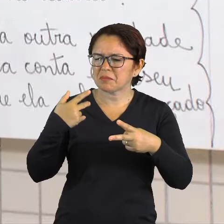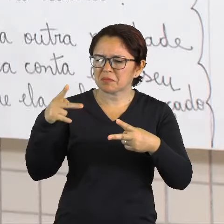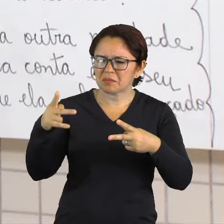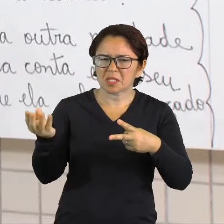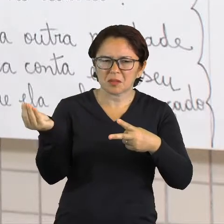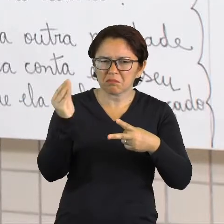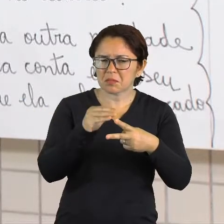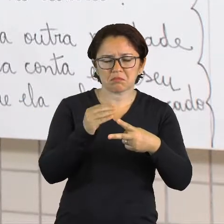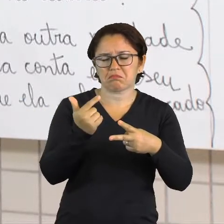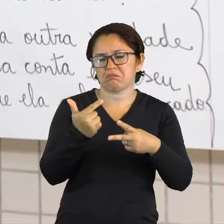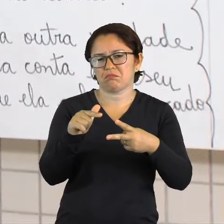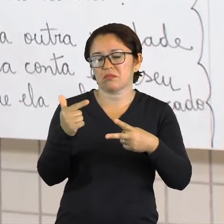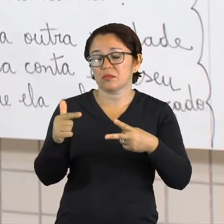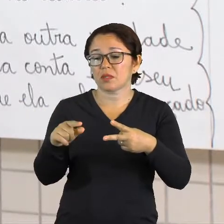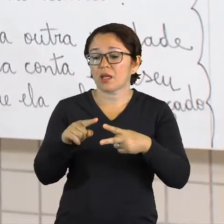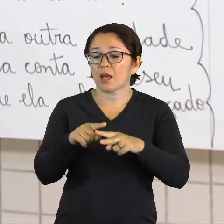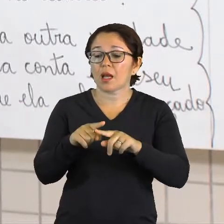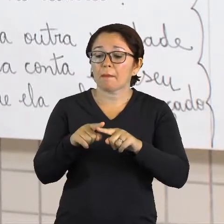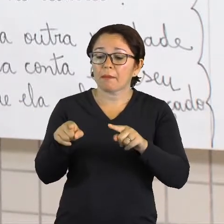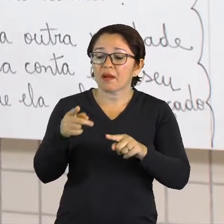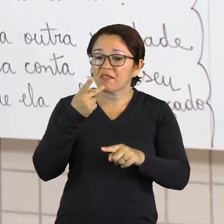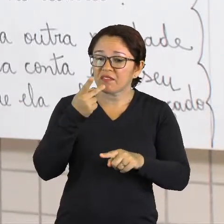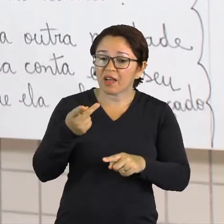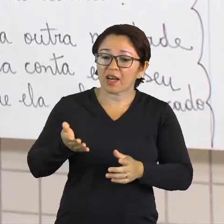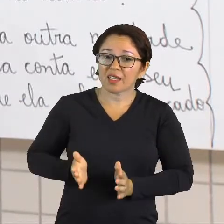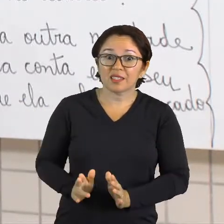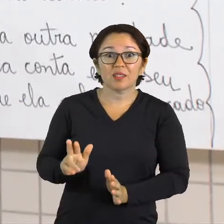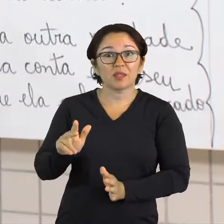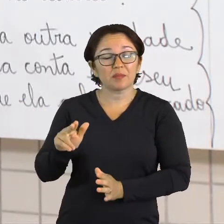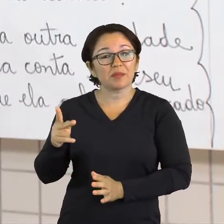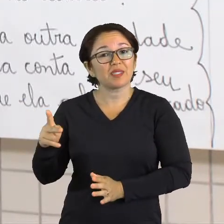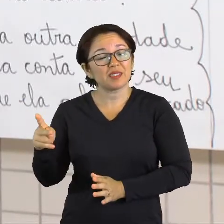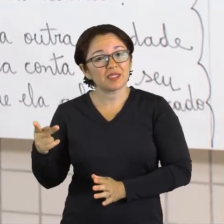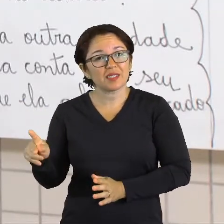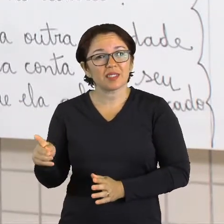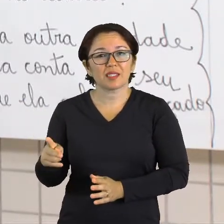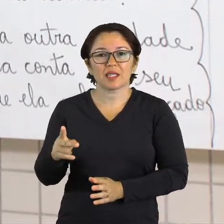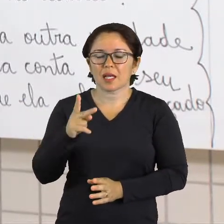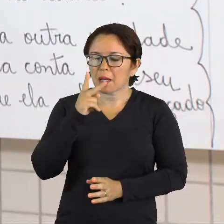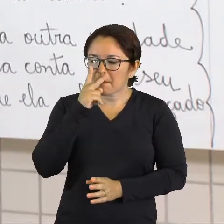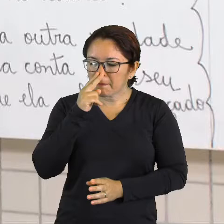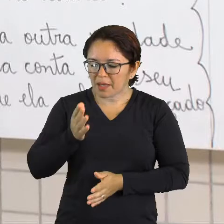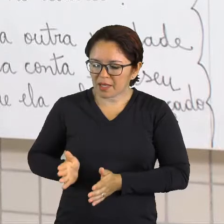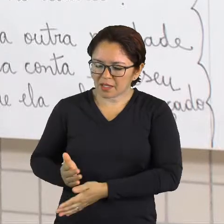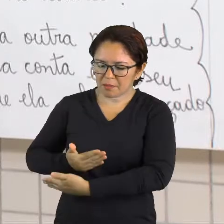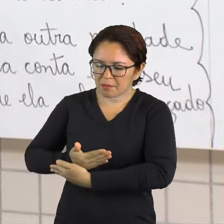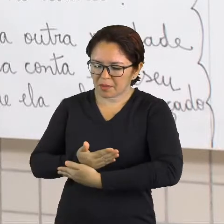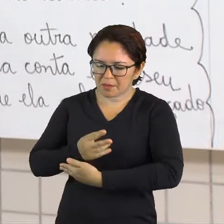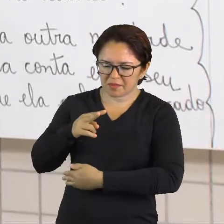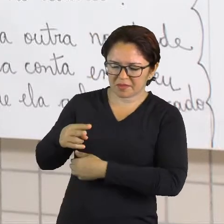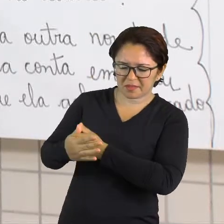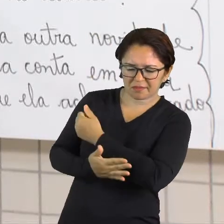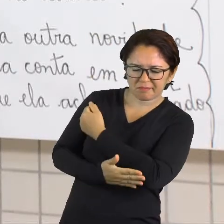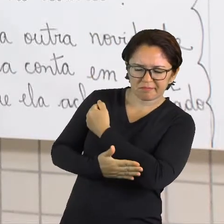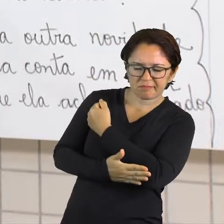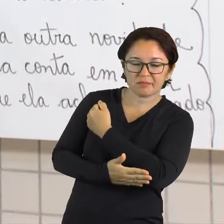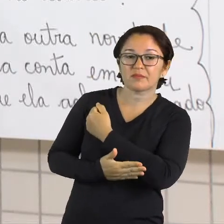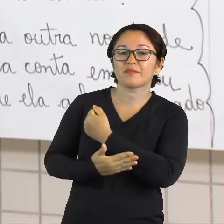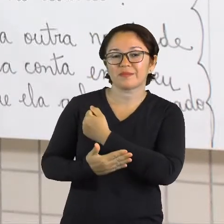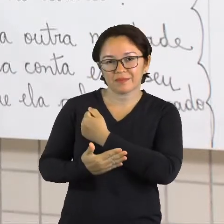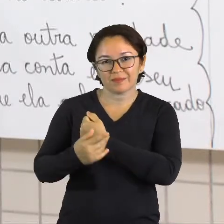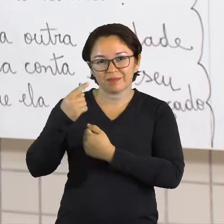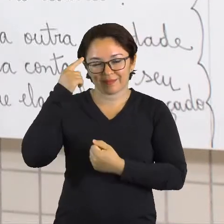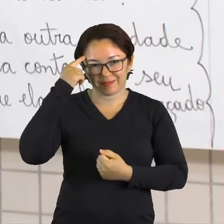tem um relato dela falar da irmãzinha, de parecer que ela está com ciúme. Então, aí a gente já percebe também que